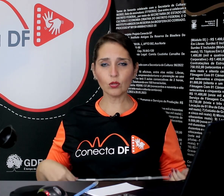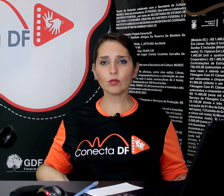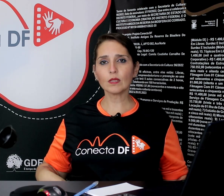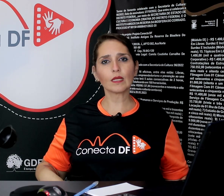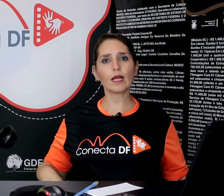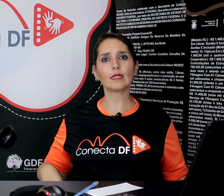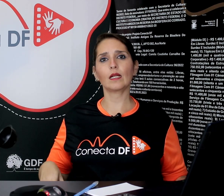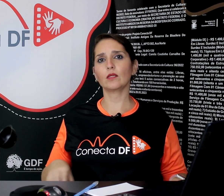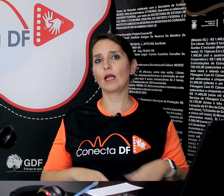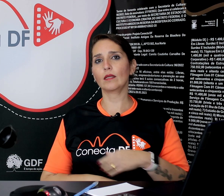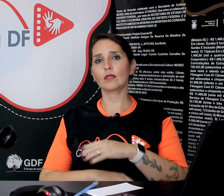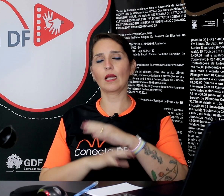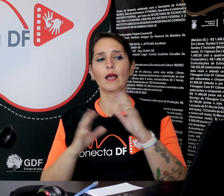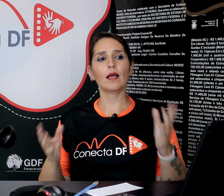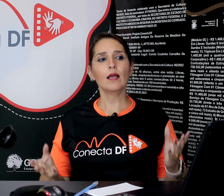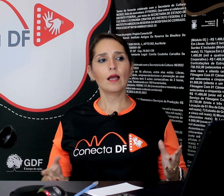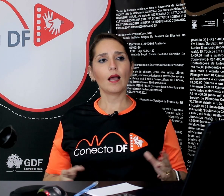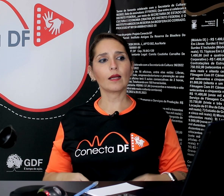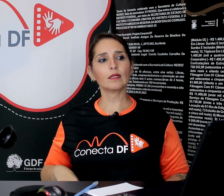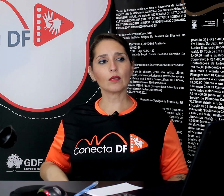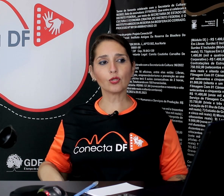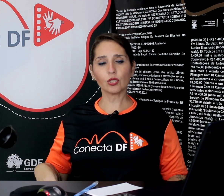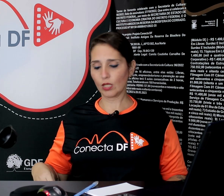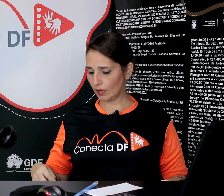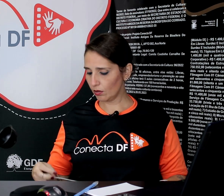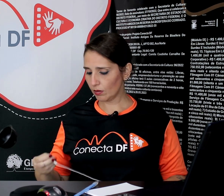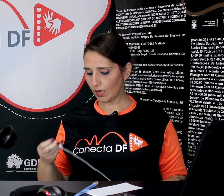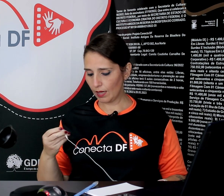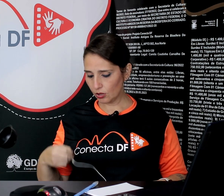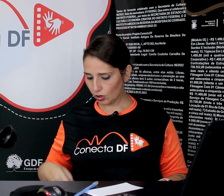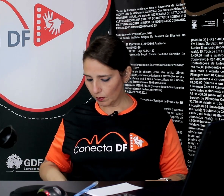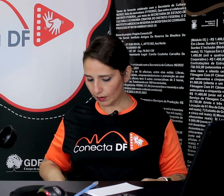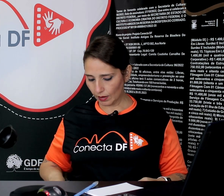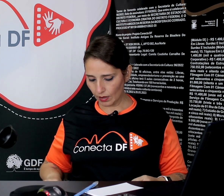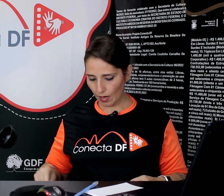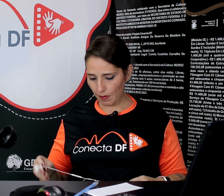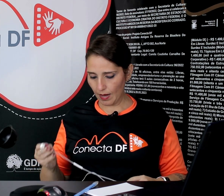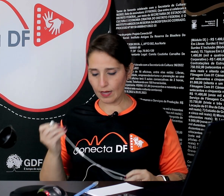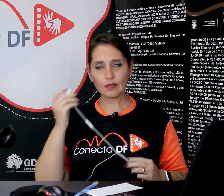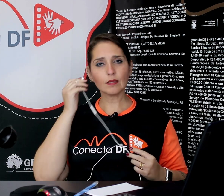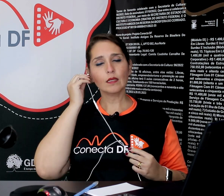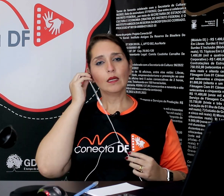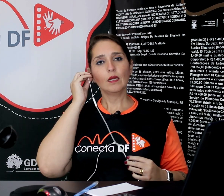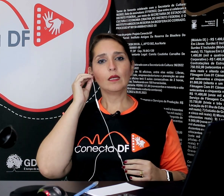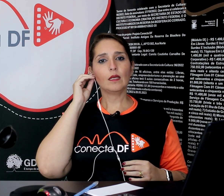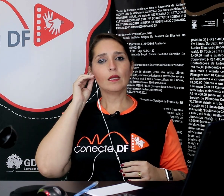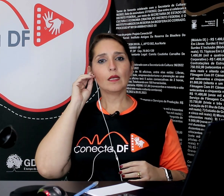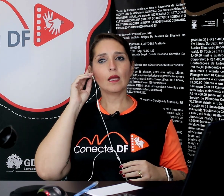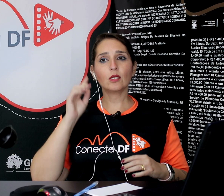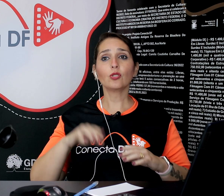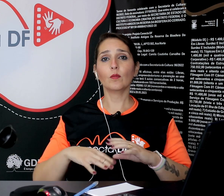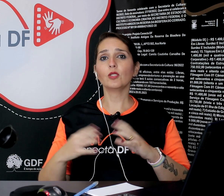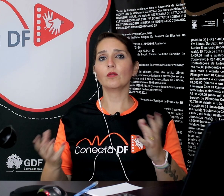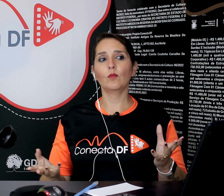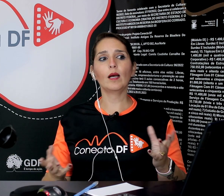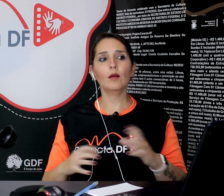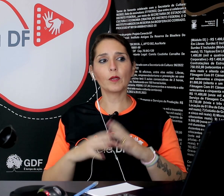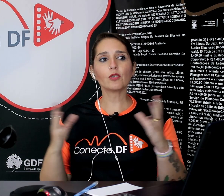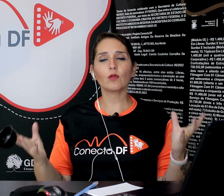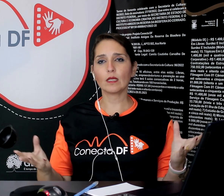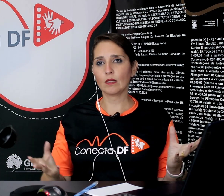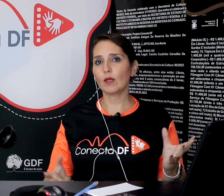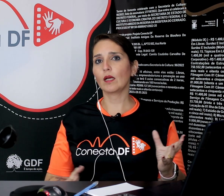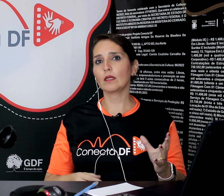Uhum. todos os sinais relacionados à questão de gênero, né? LGBTQIA+. E Aham. existe uma